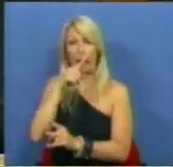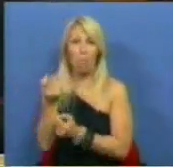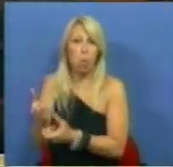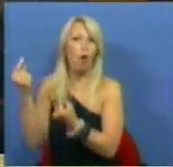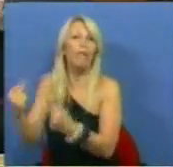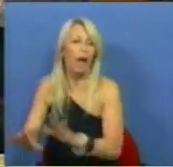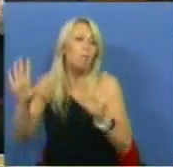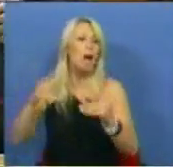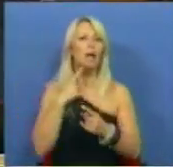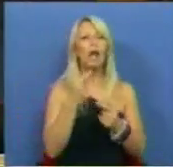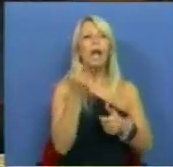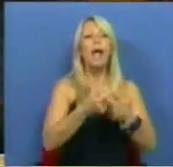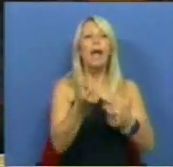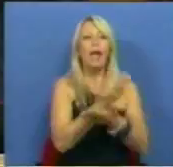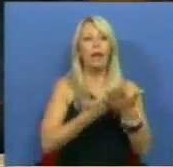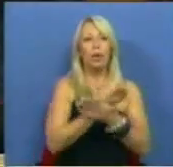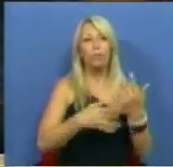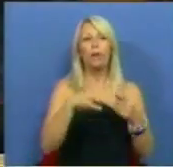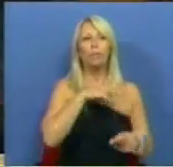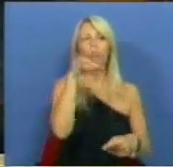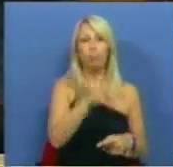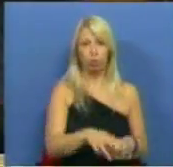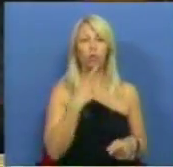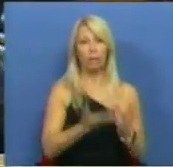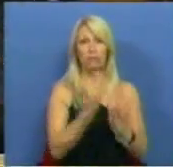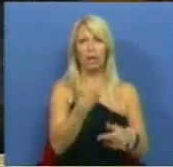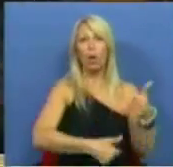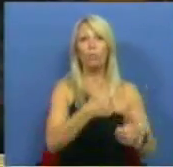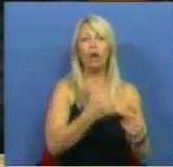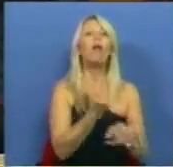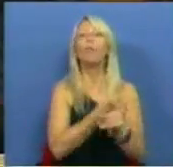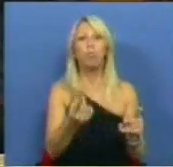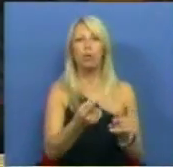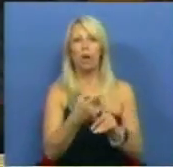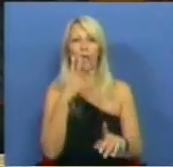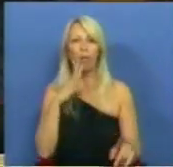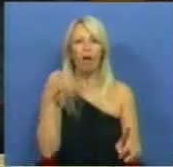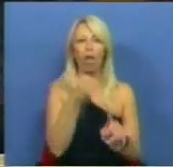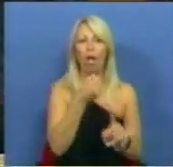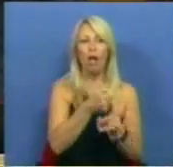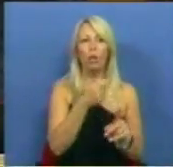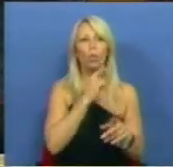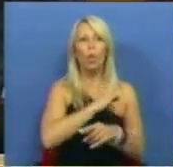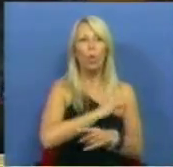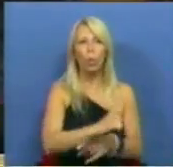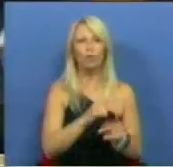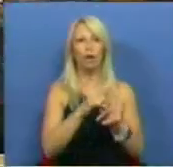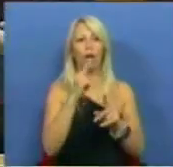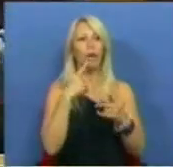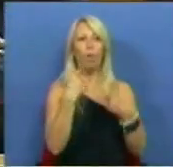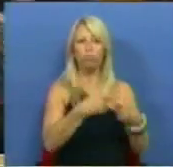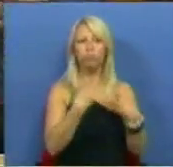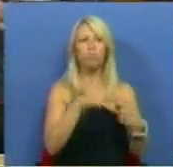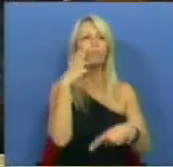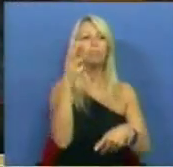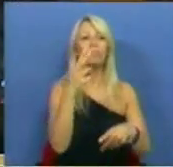competitividade à economia portuguesa porque não ataca, por exemplo, os custos energéticos de que as nossas empresas mês após mês têm que